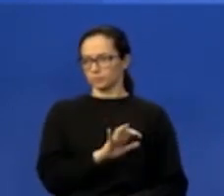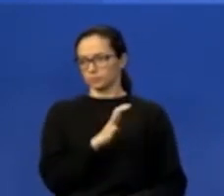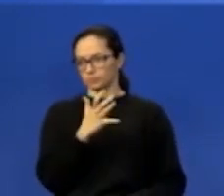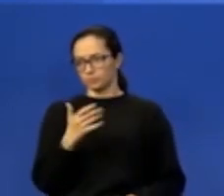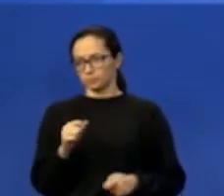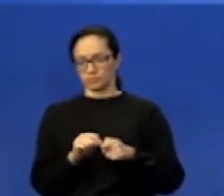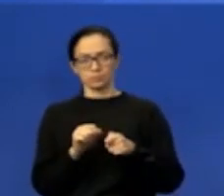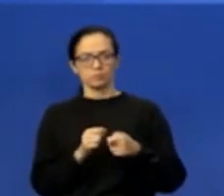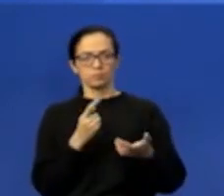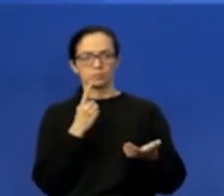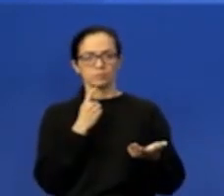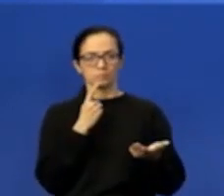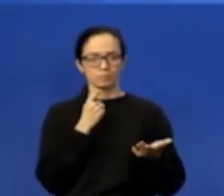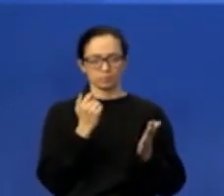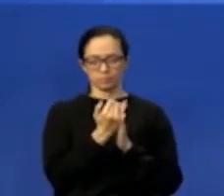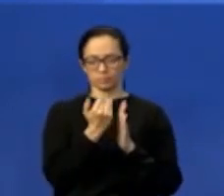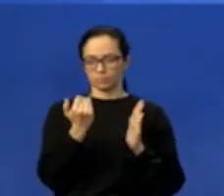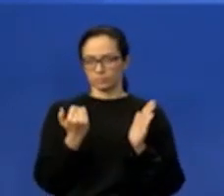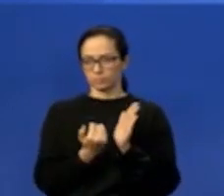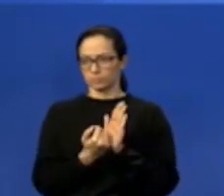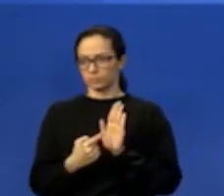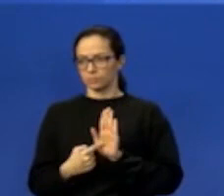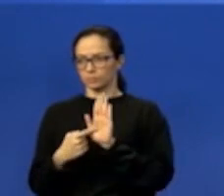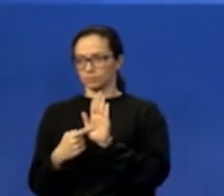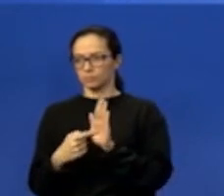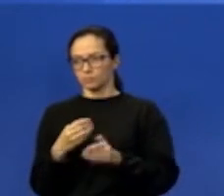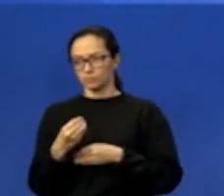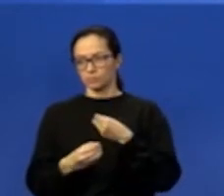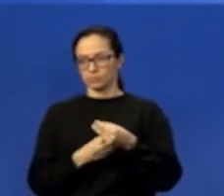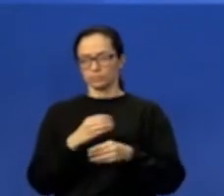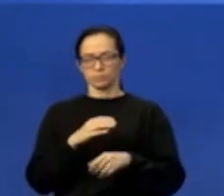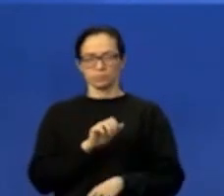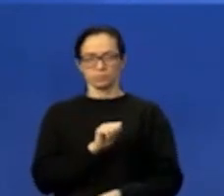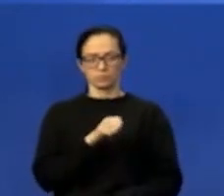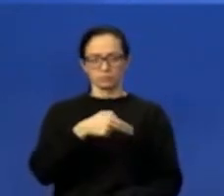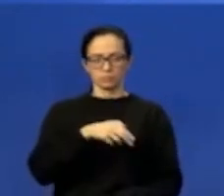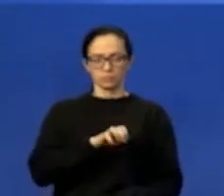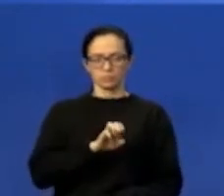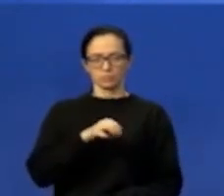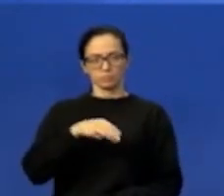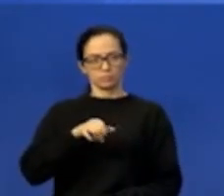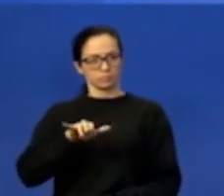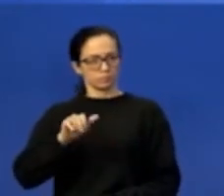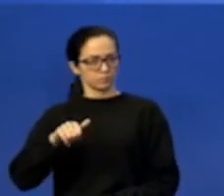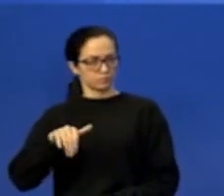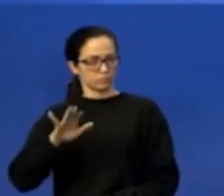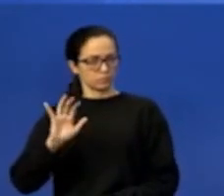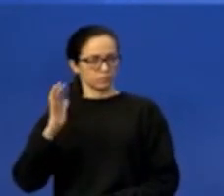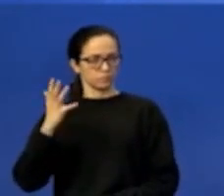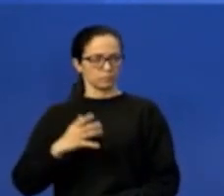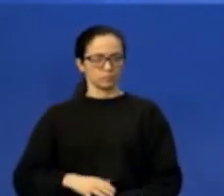série vermelha, caracterizando o que a gente tem de mais comum, né, de doença, que seria a anemia.